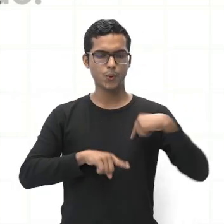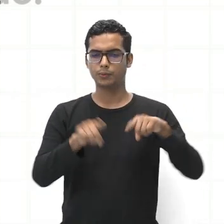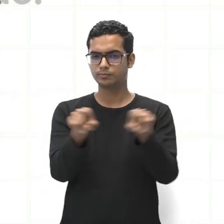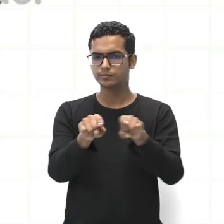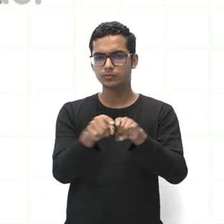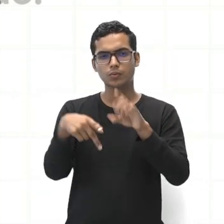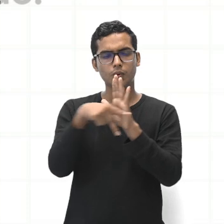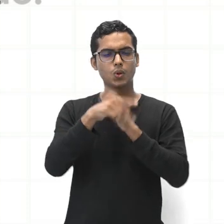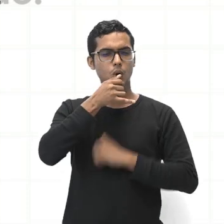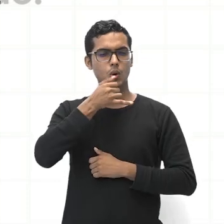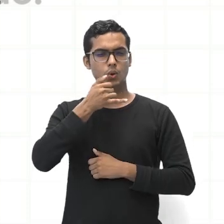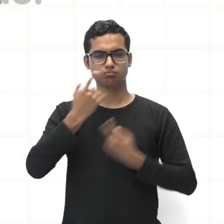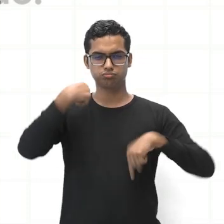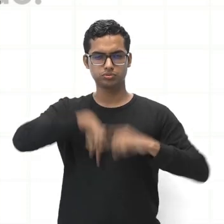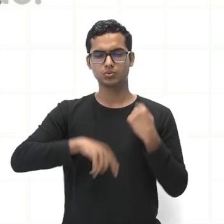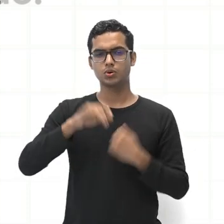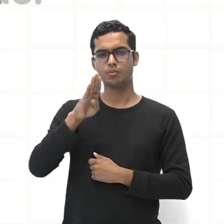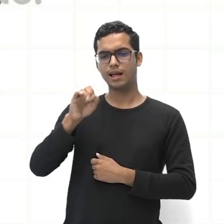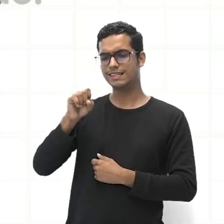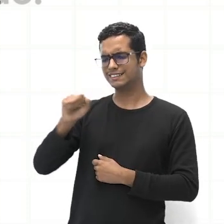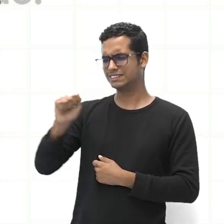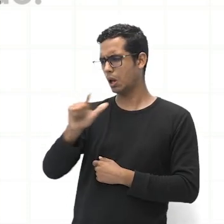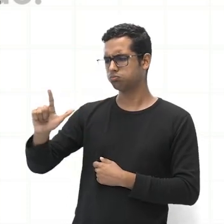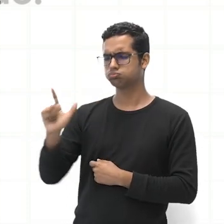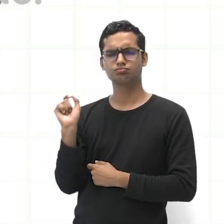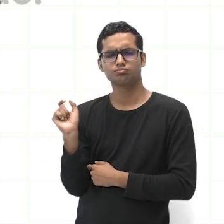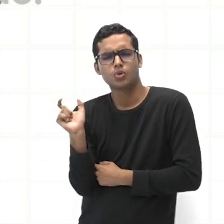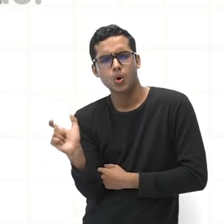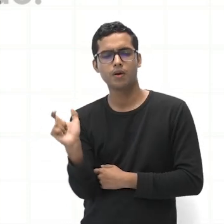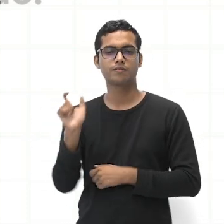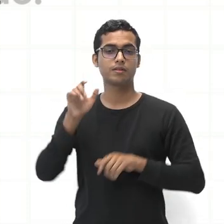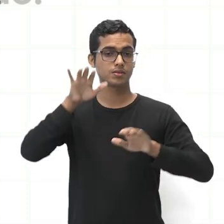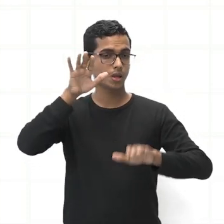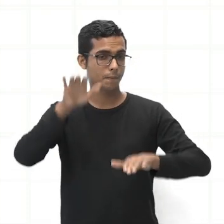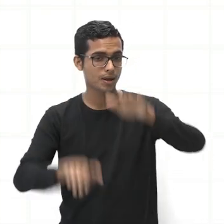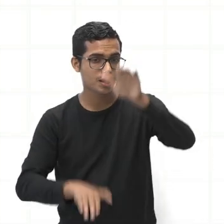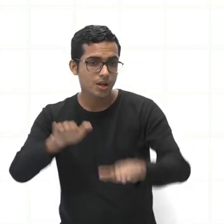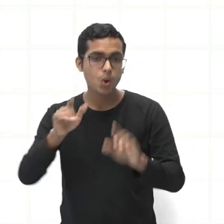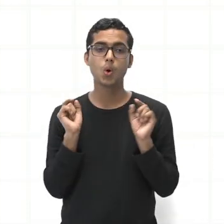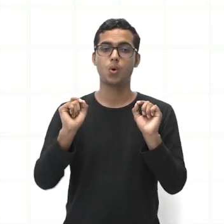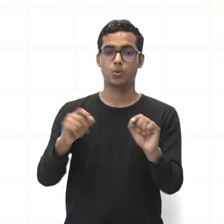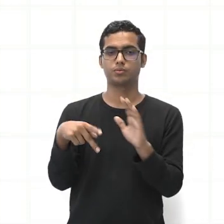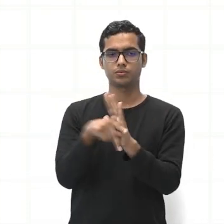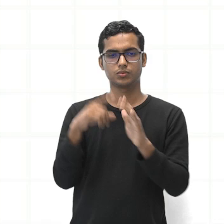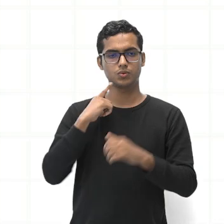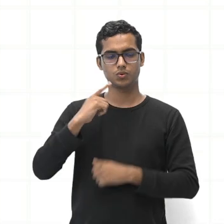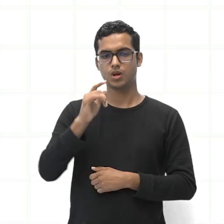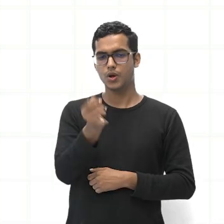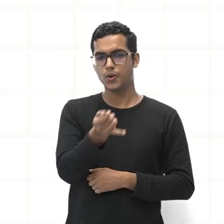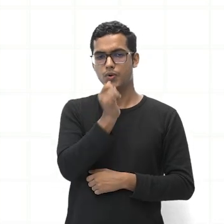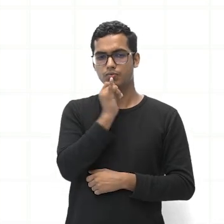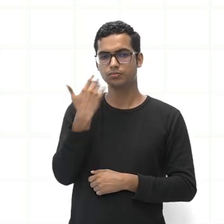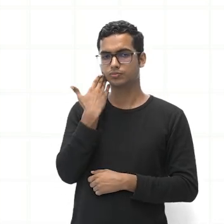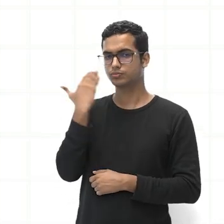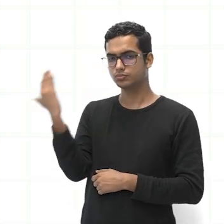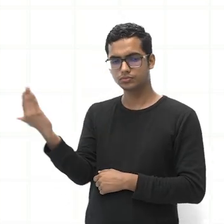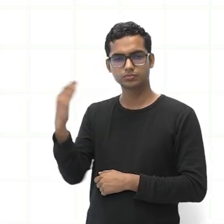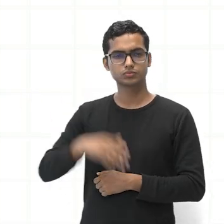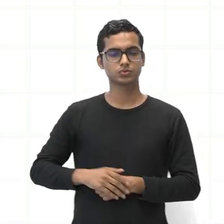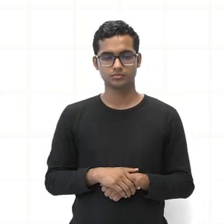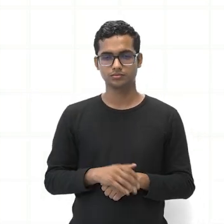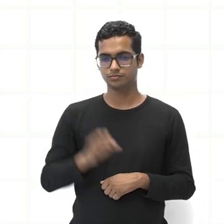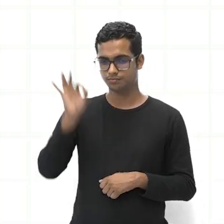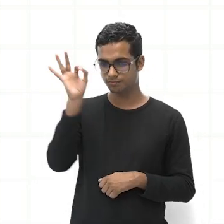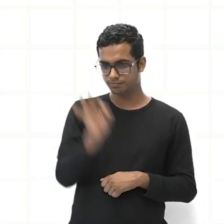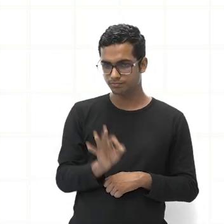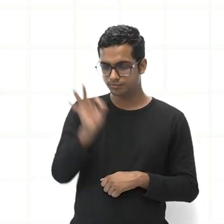a sua circulação, certo? A taxa do metabolismo basal pode